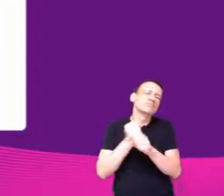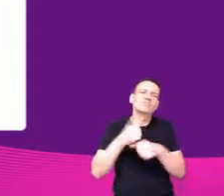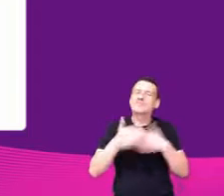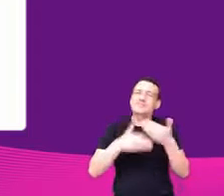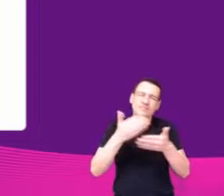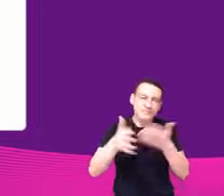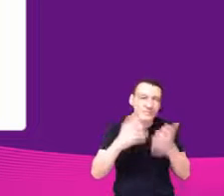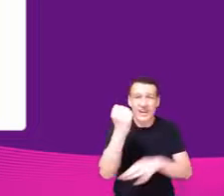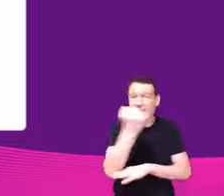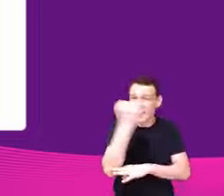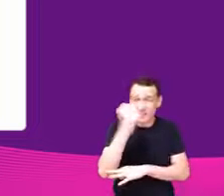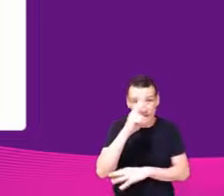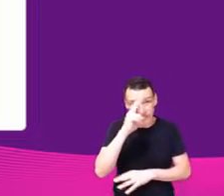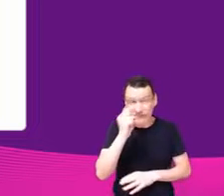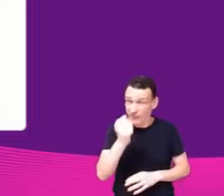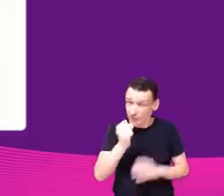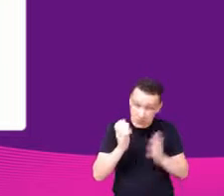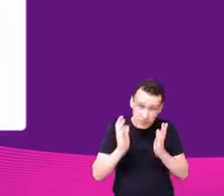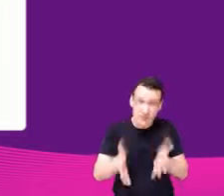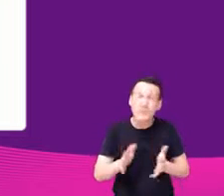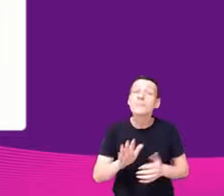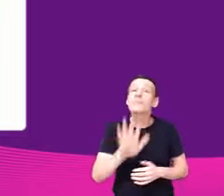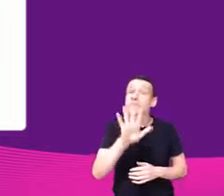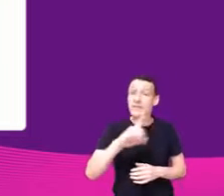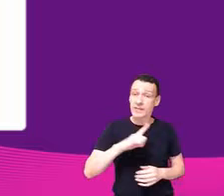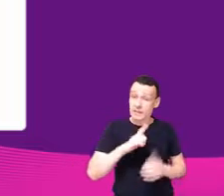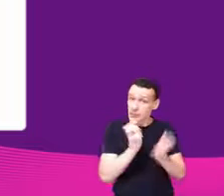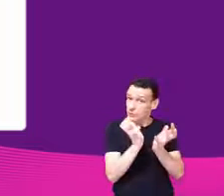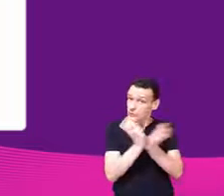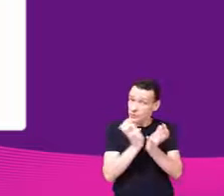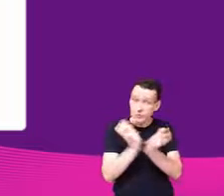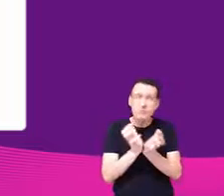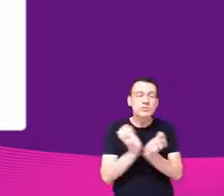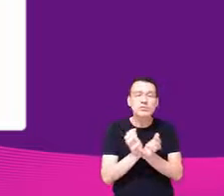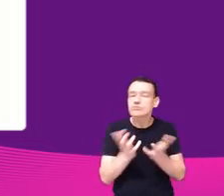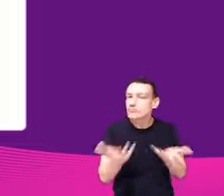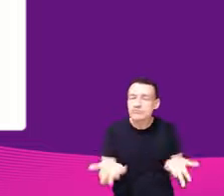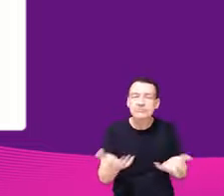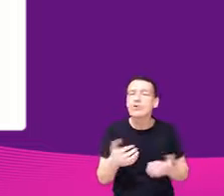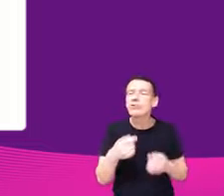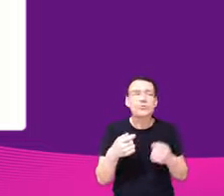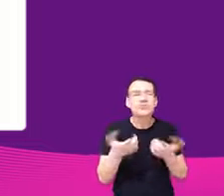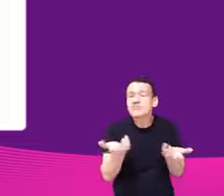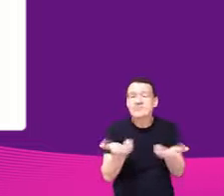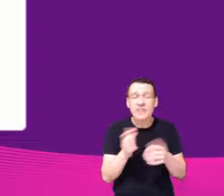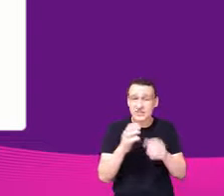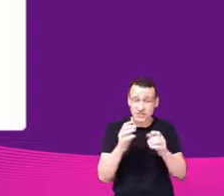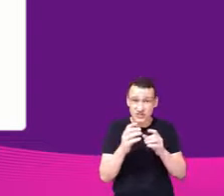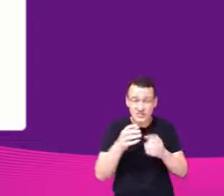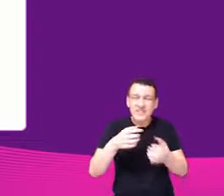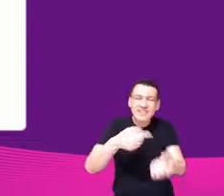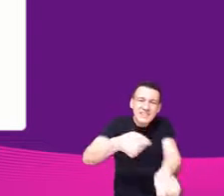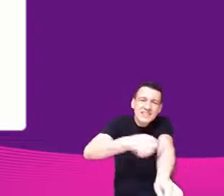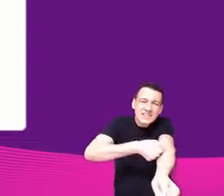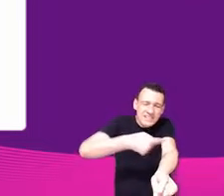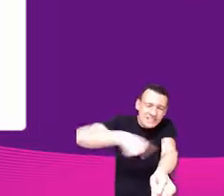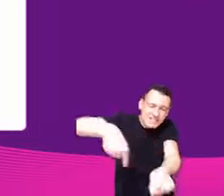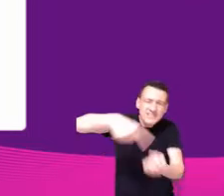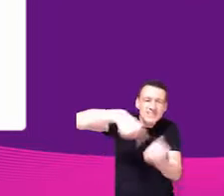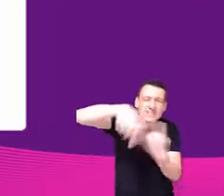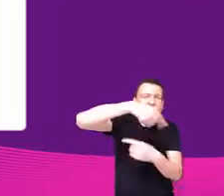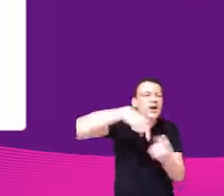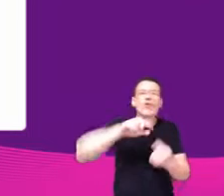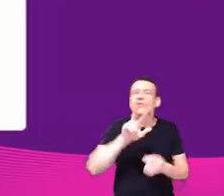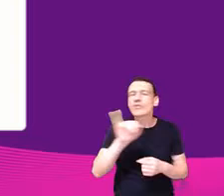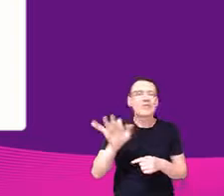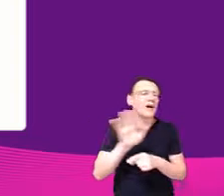vai precisar ou não vai se beneficiar de forma muito importante de diálise. Estão falando daqueles pacientes que já têm uma perspectiva de